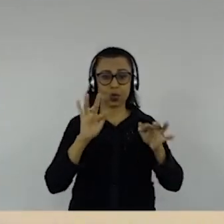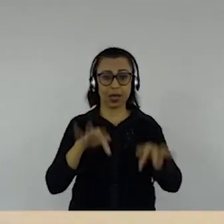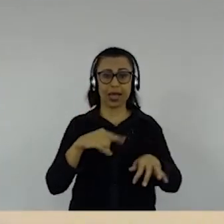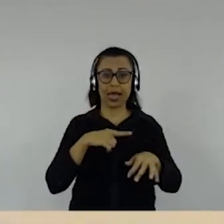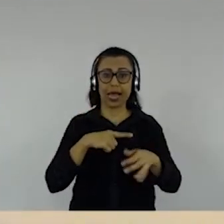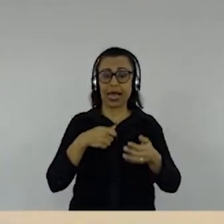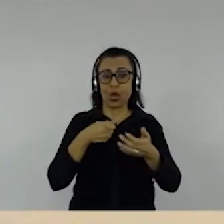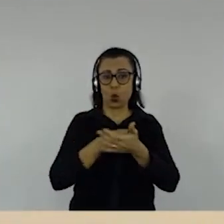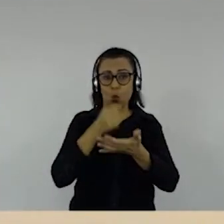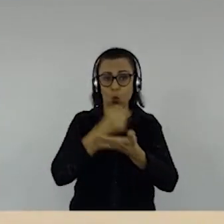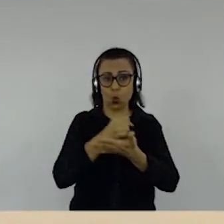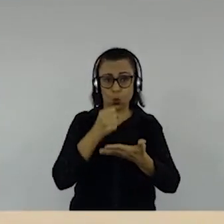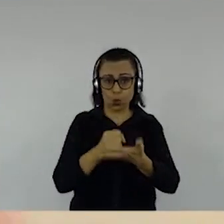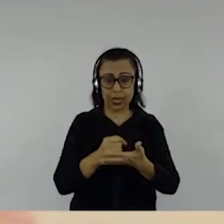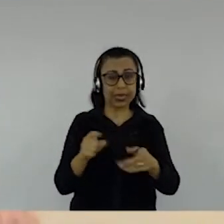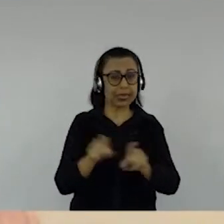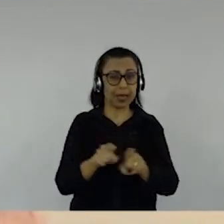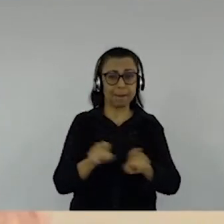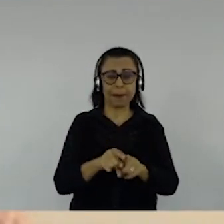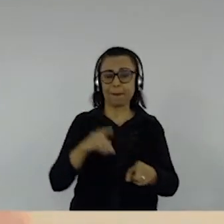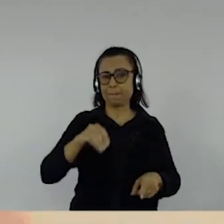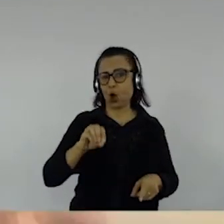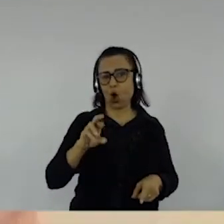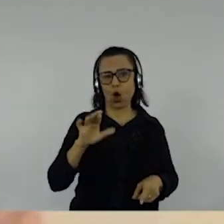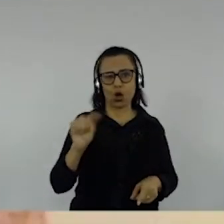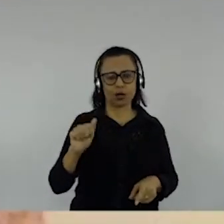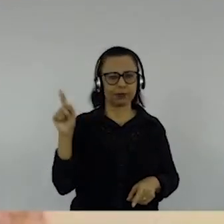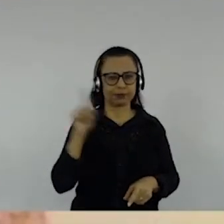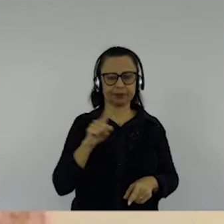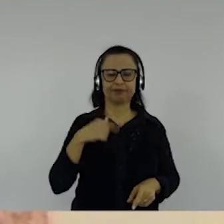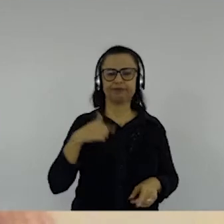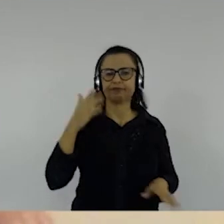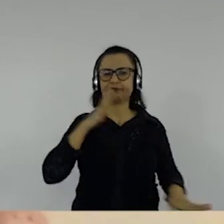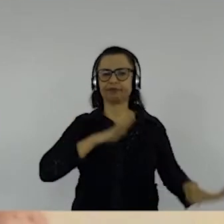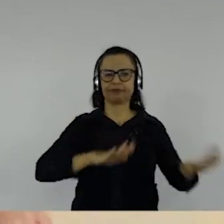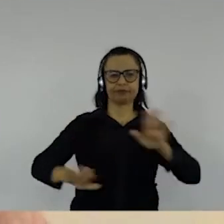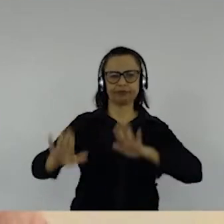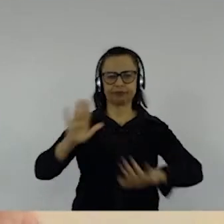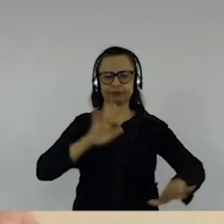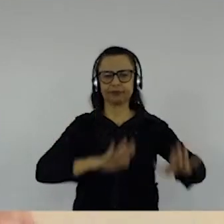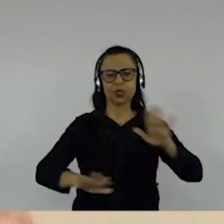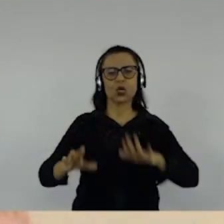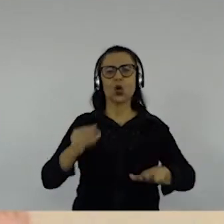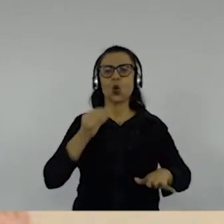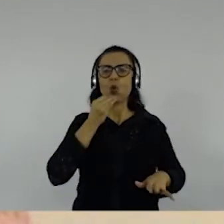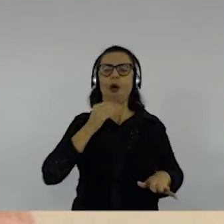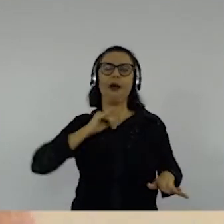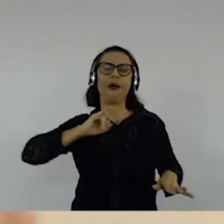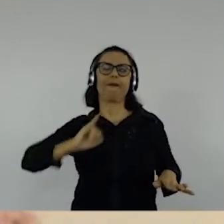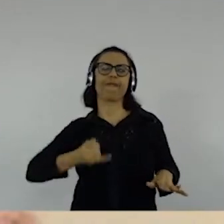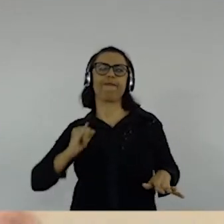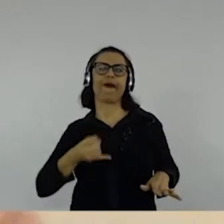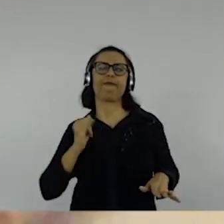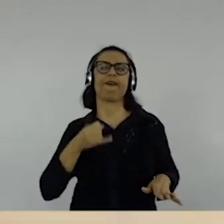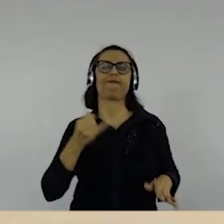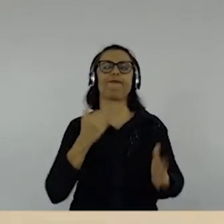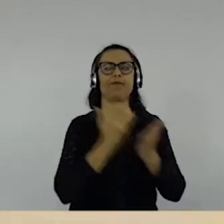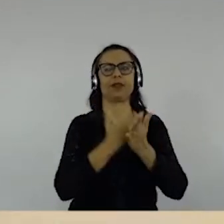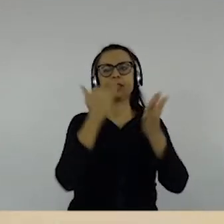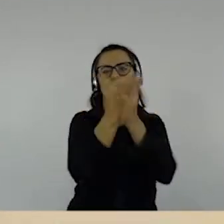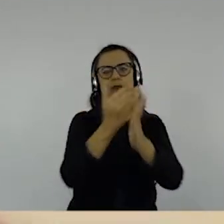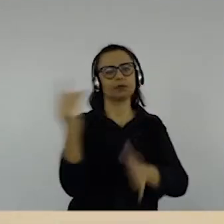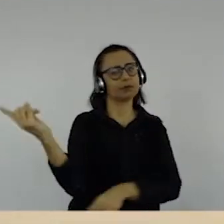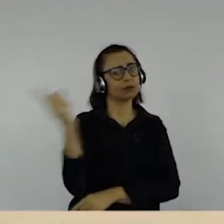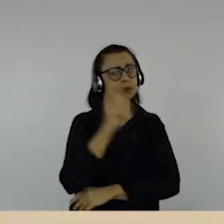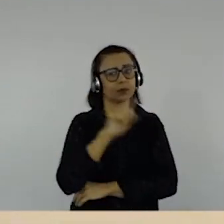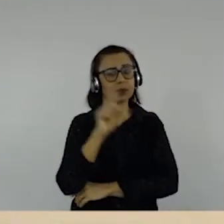mora. Ou seja, a gente tem que tomar um certo cuidado aqui com o oportunismo excessivo e não pode simplesmente